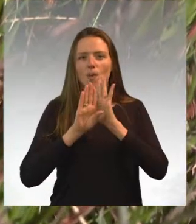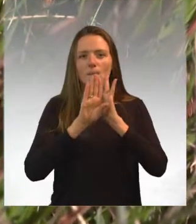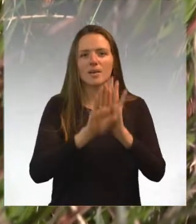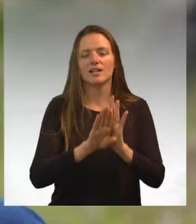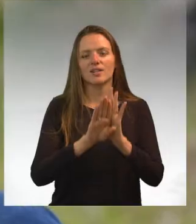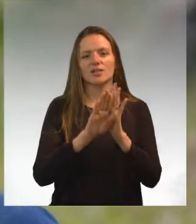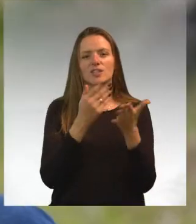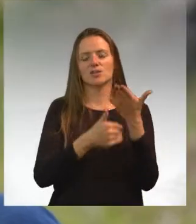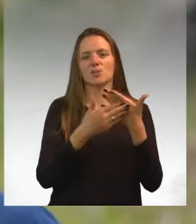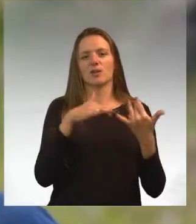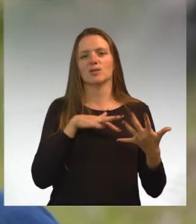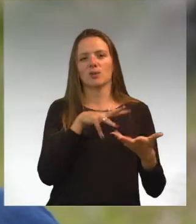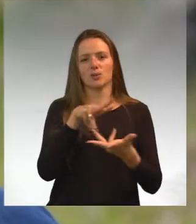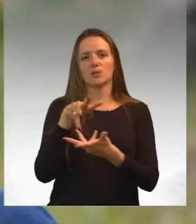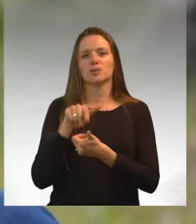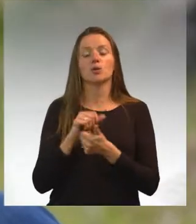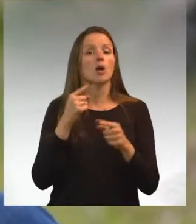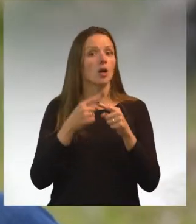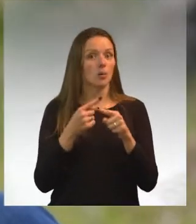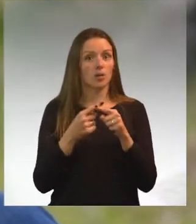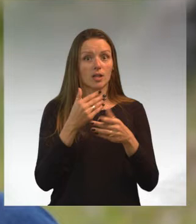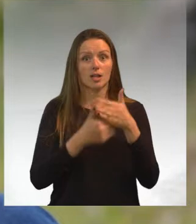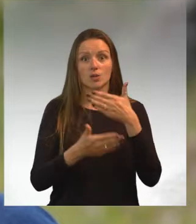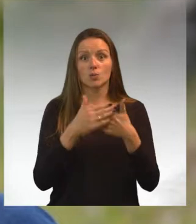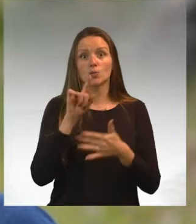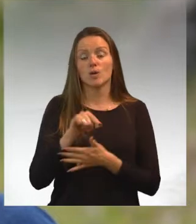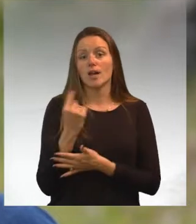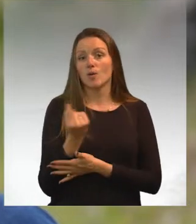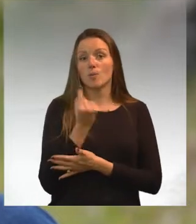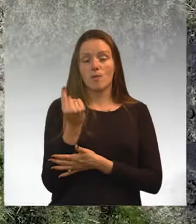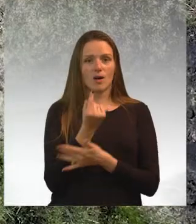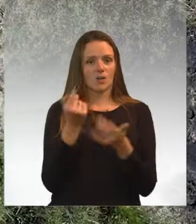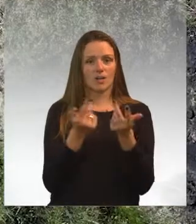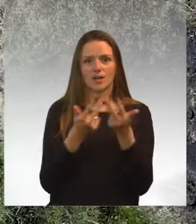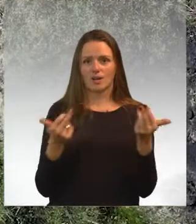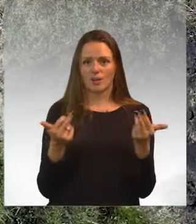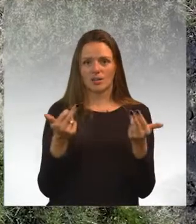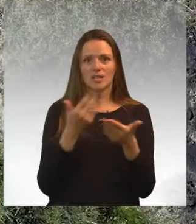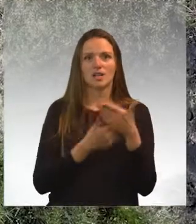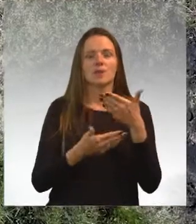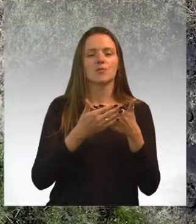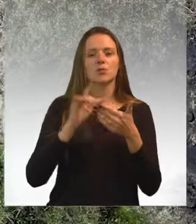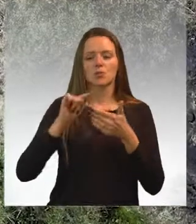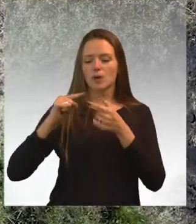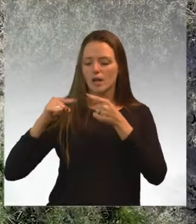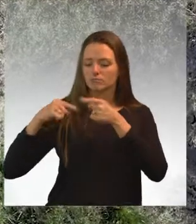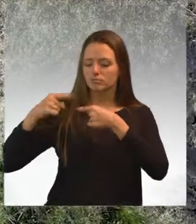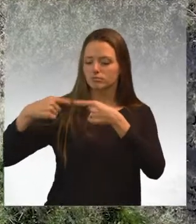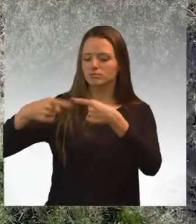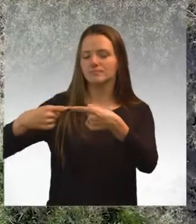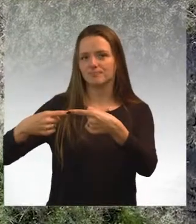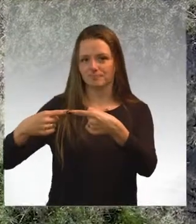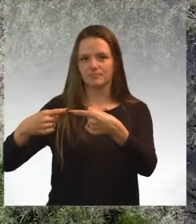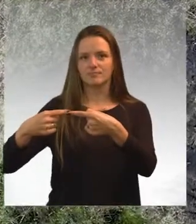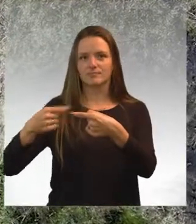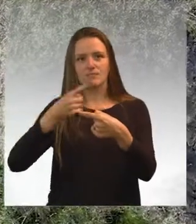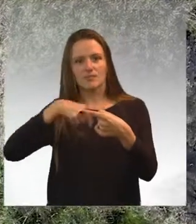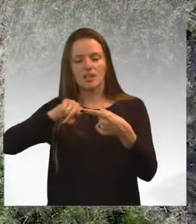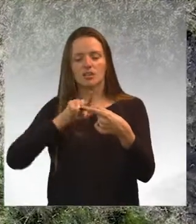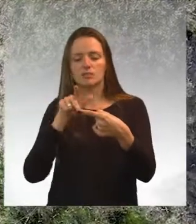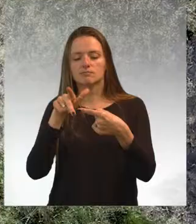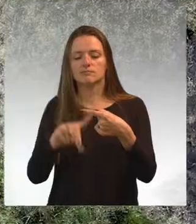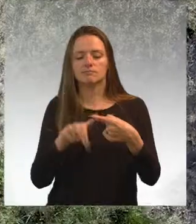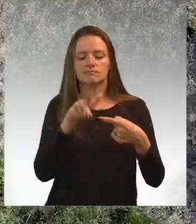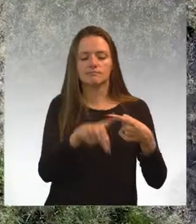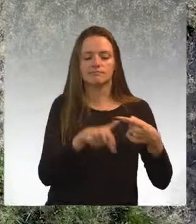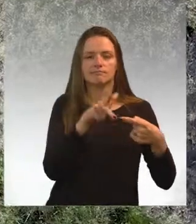planeta. Porque tudo é uma coisa só, tudo é uma cadeia só. E nós vamos rompendo,